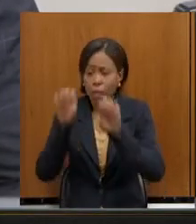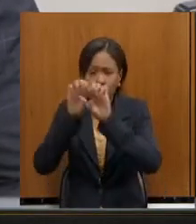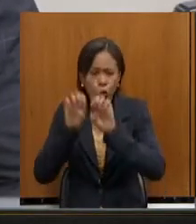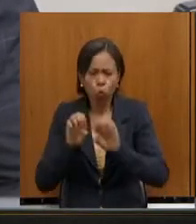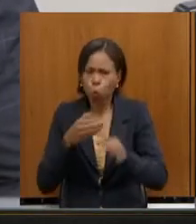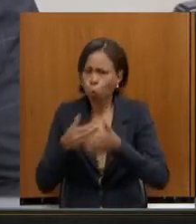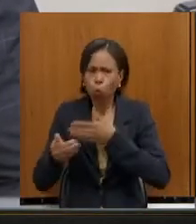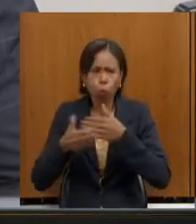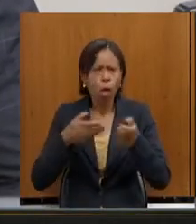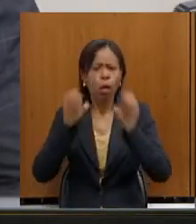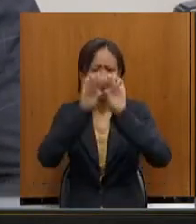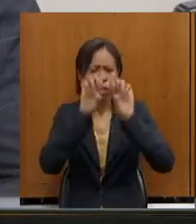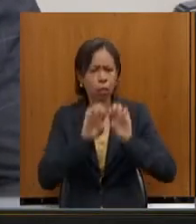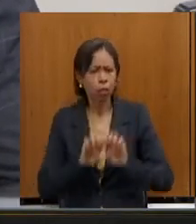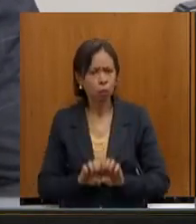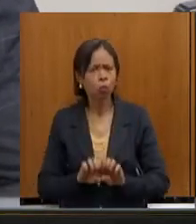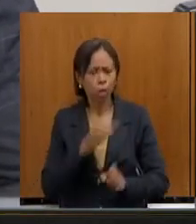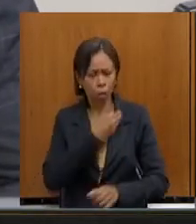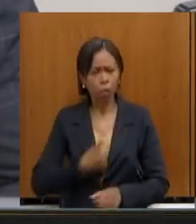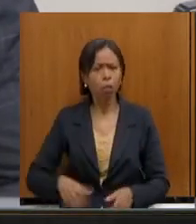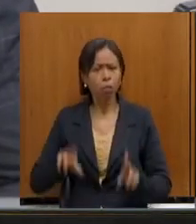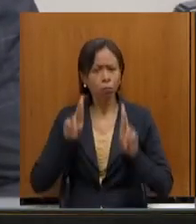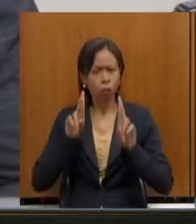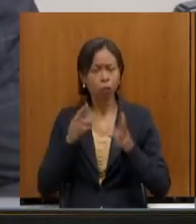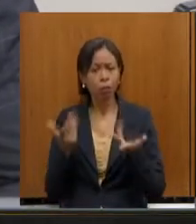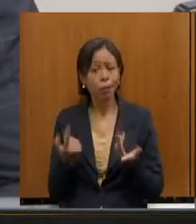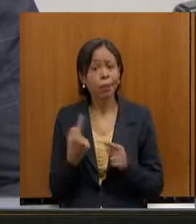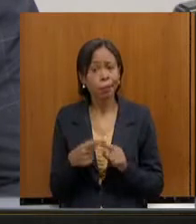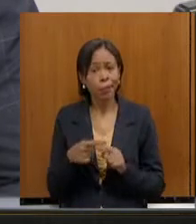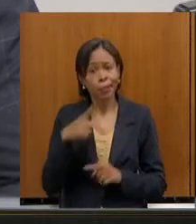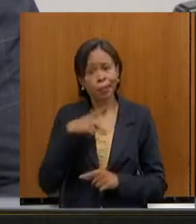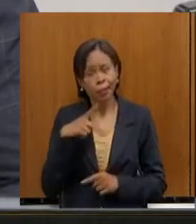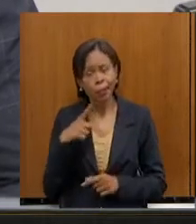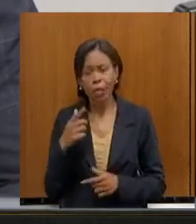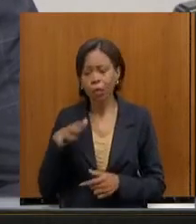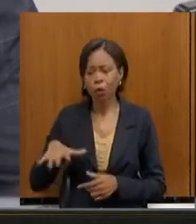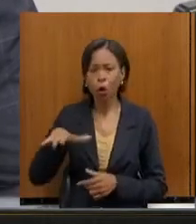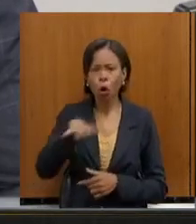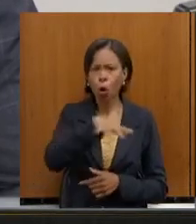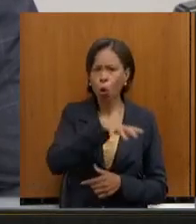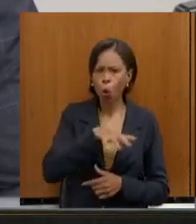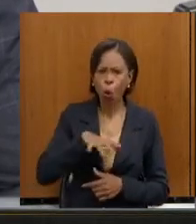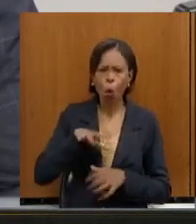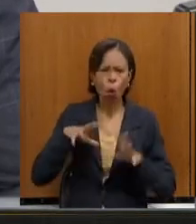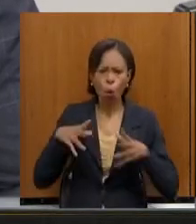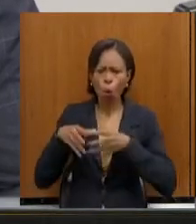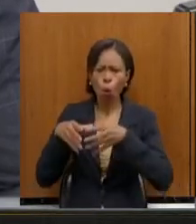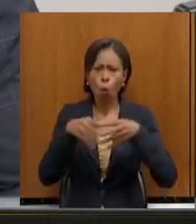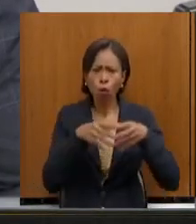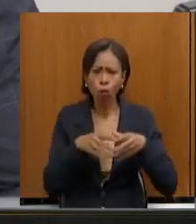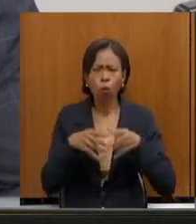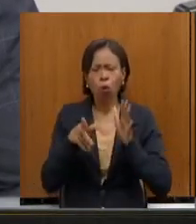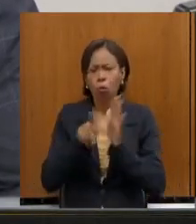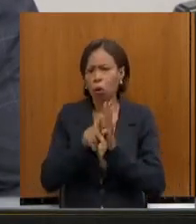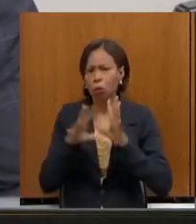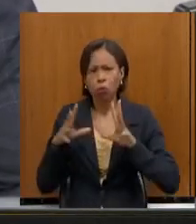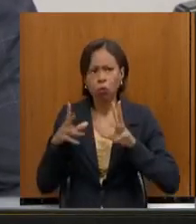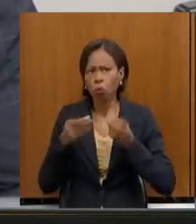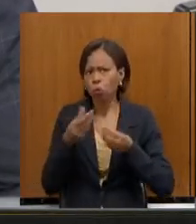for é porque nós temos aí em contribuição de todos os órgãos dos órgãos